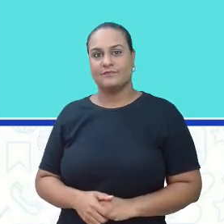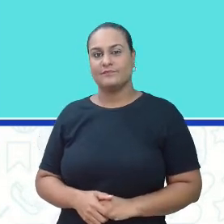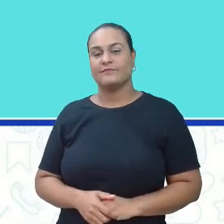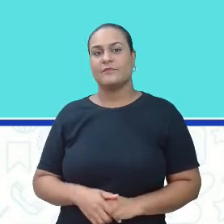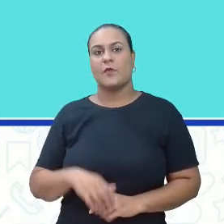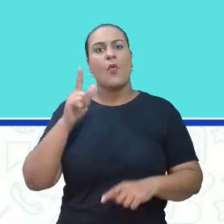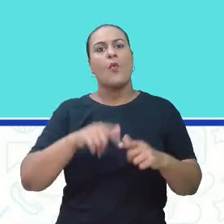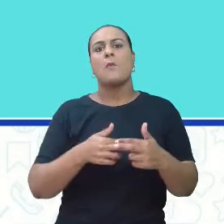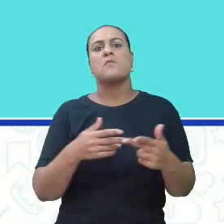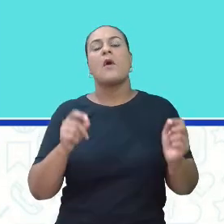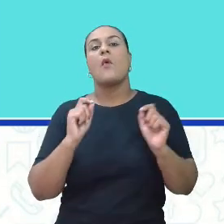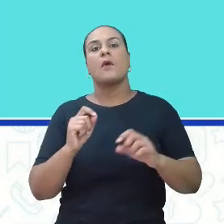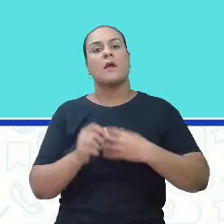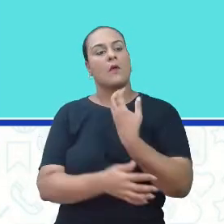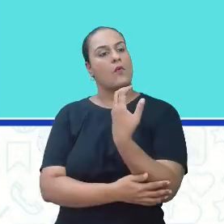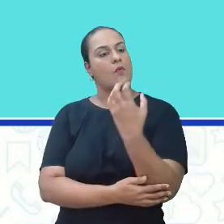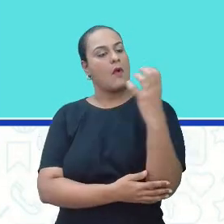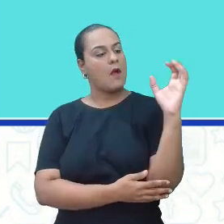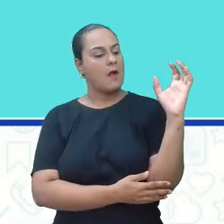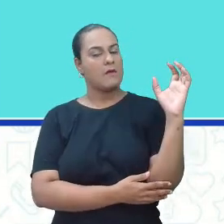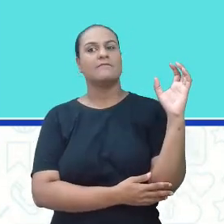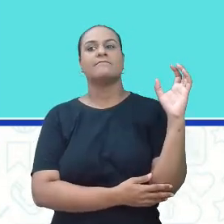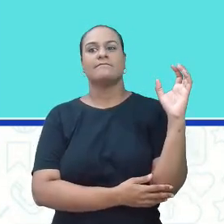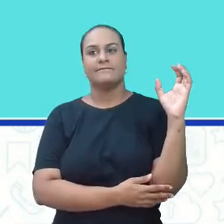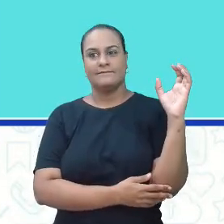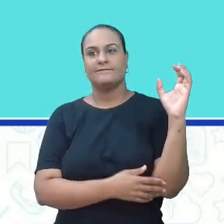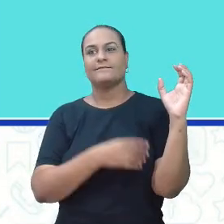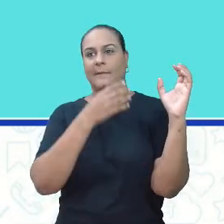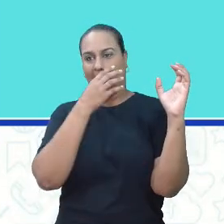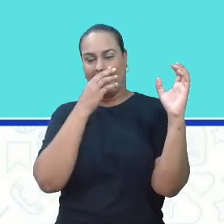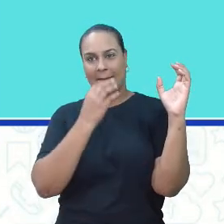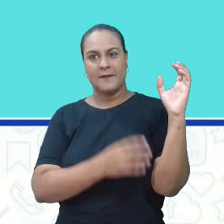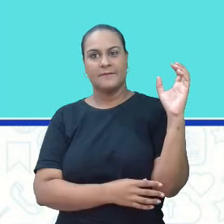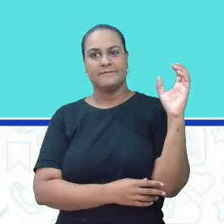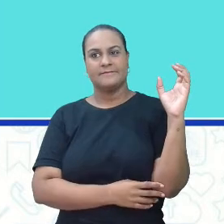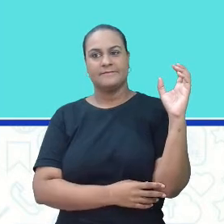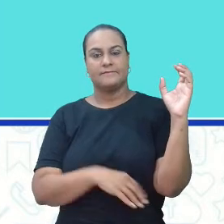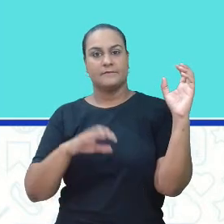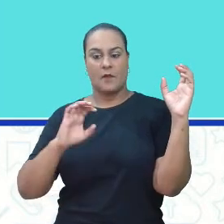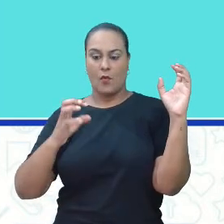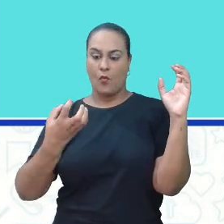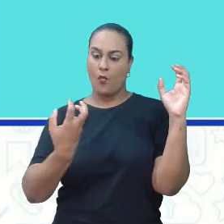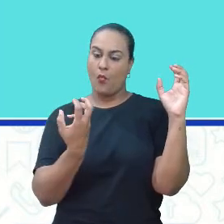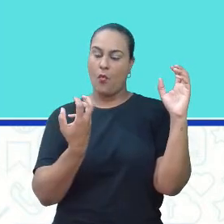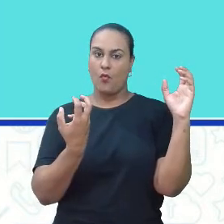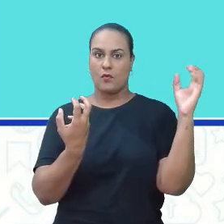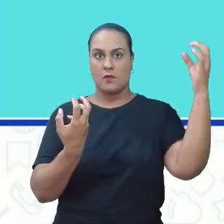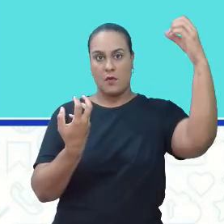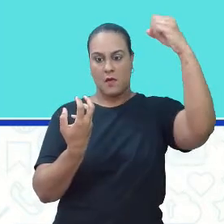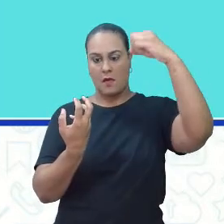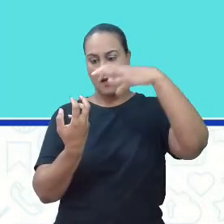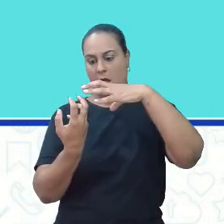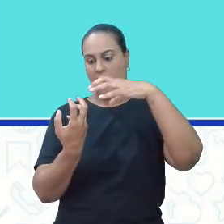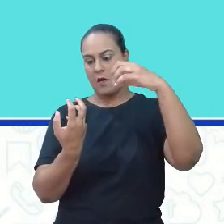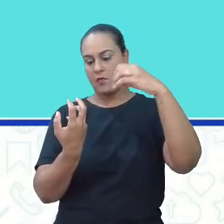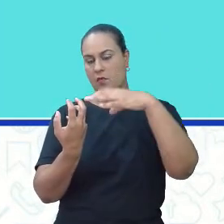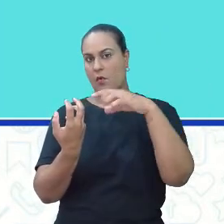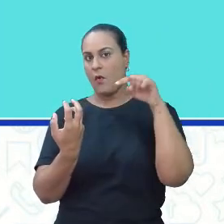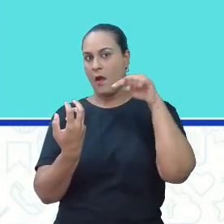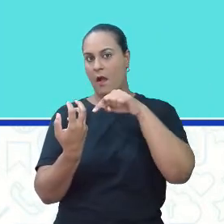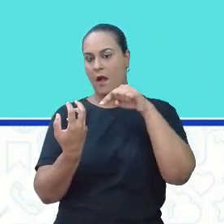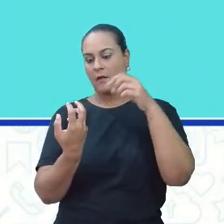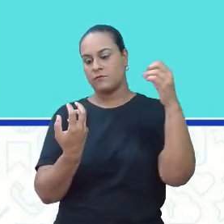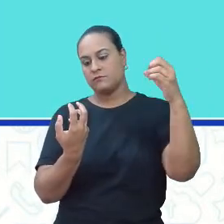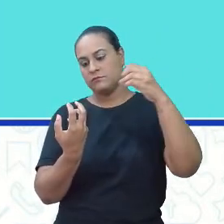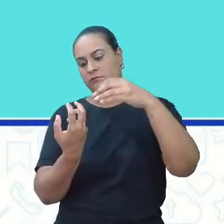uma árvore. A luz, né, está entrando aí pela pupila e lá na retina, vocês